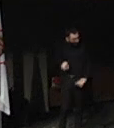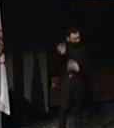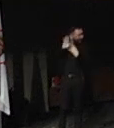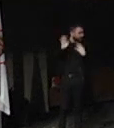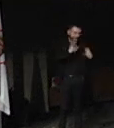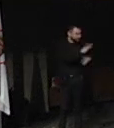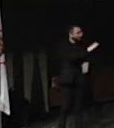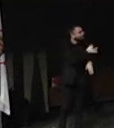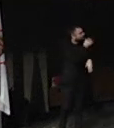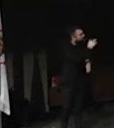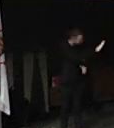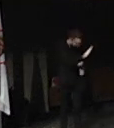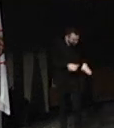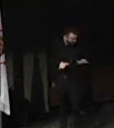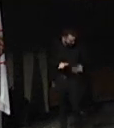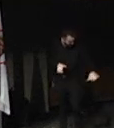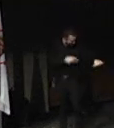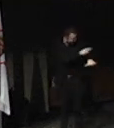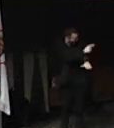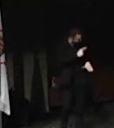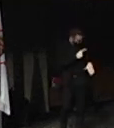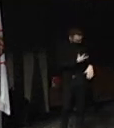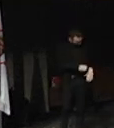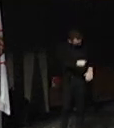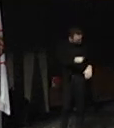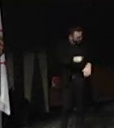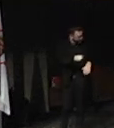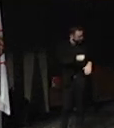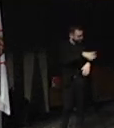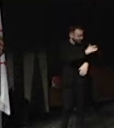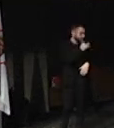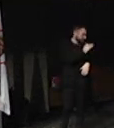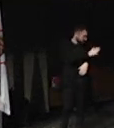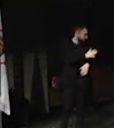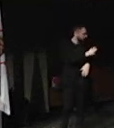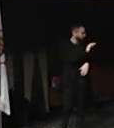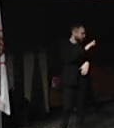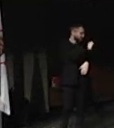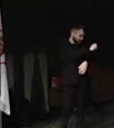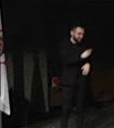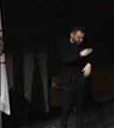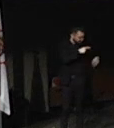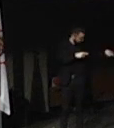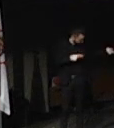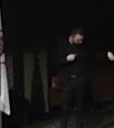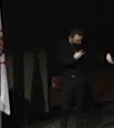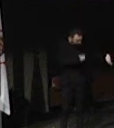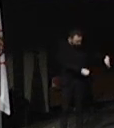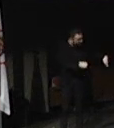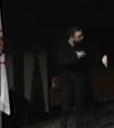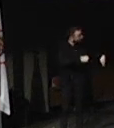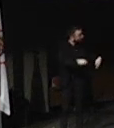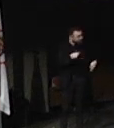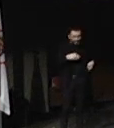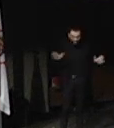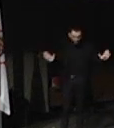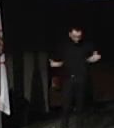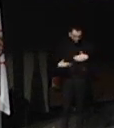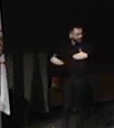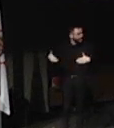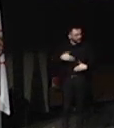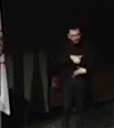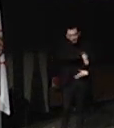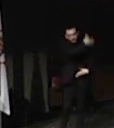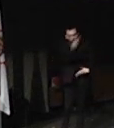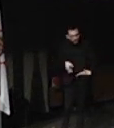criança... Veja, se você tiver um filho, querida, Cris, se você tiver um filho que fica o dia inteiro fechado no quarto